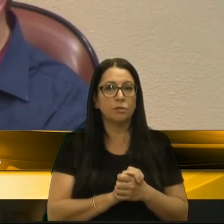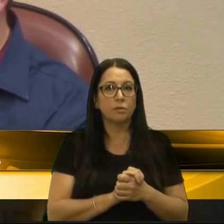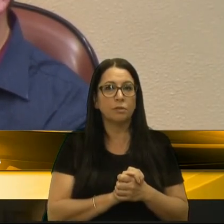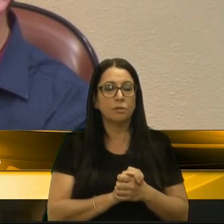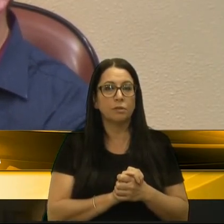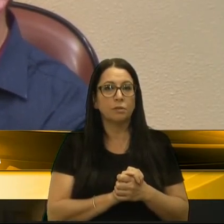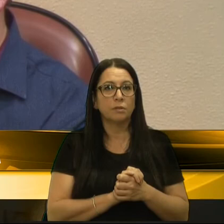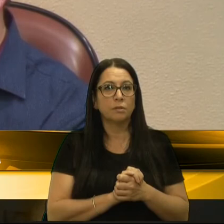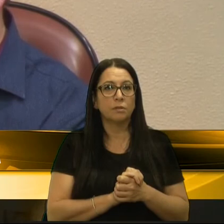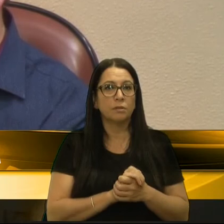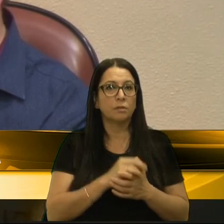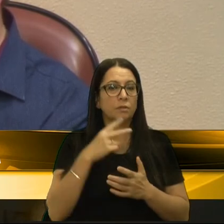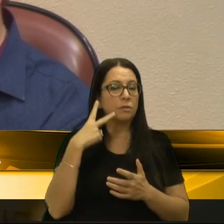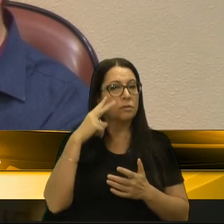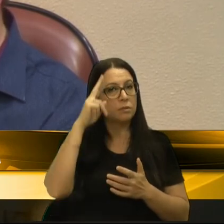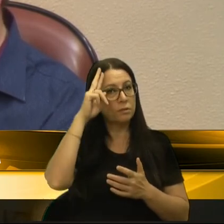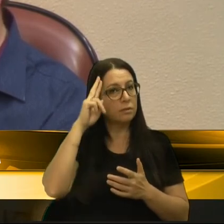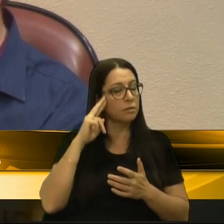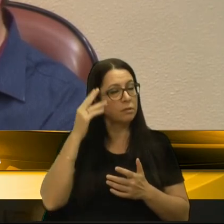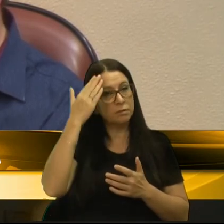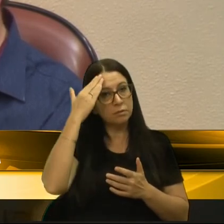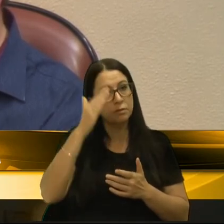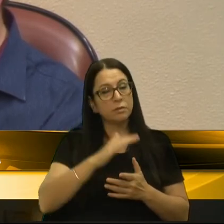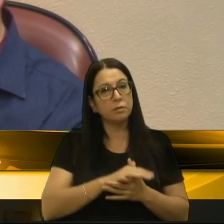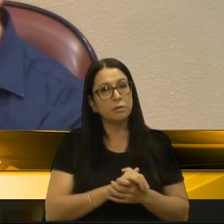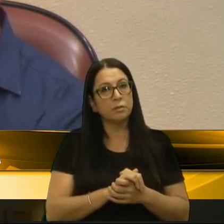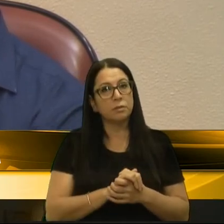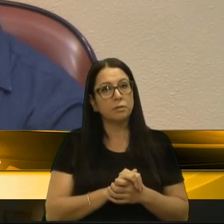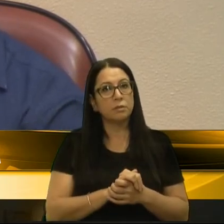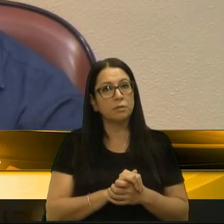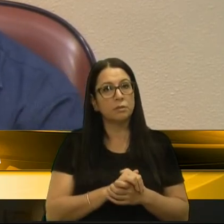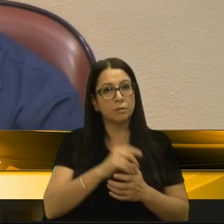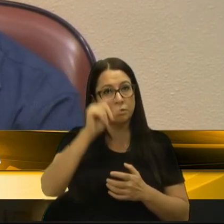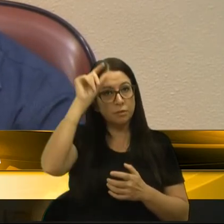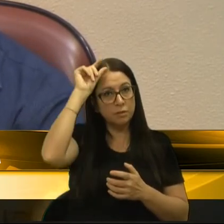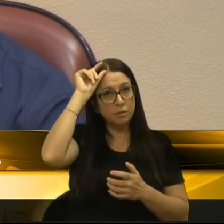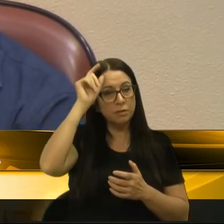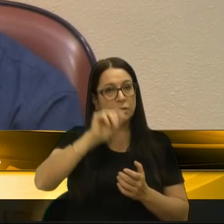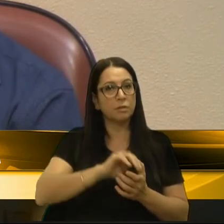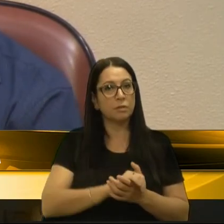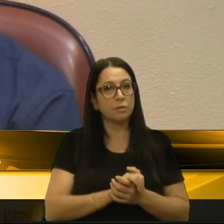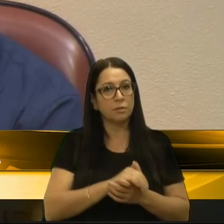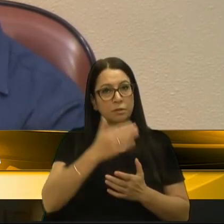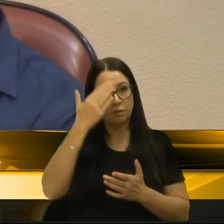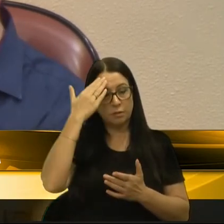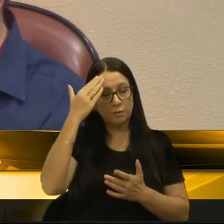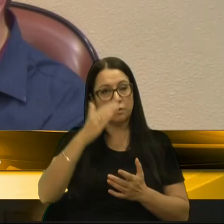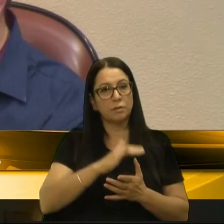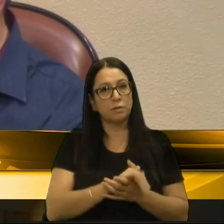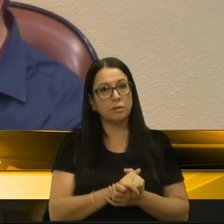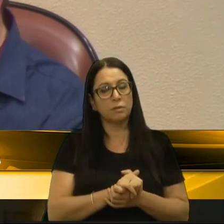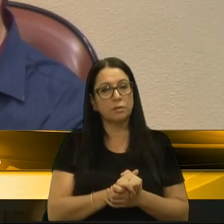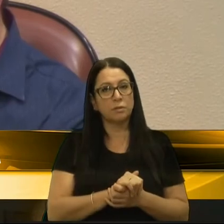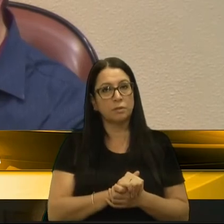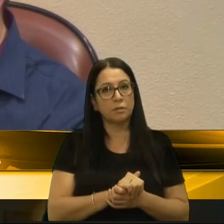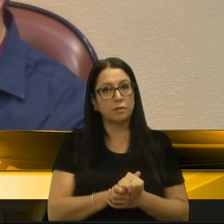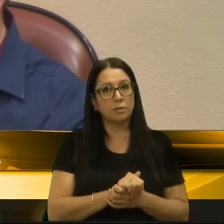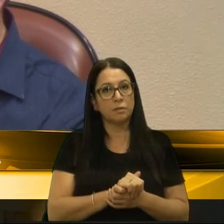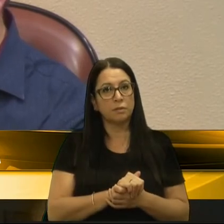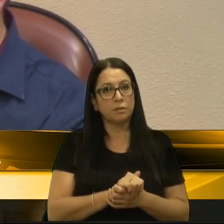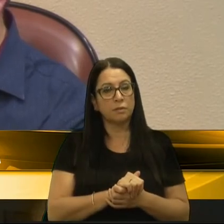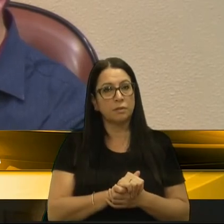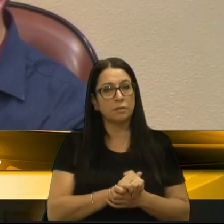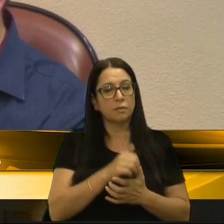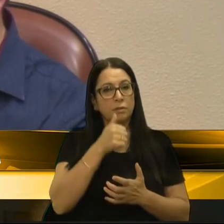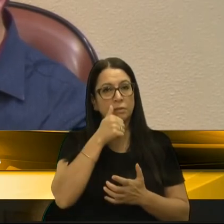agradece. Vereador Rafael Bueno agradece e abre mão. Vereador Chico Guerra agradece e abre mão.